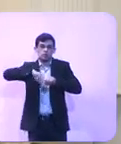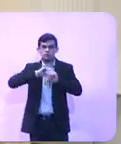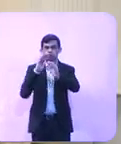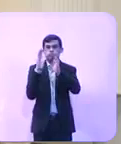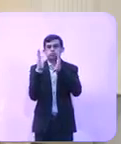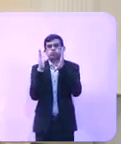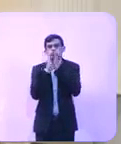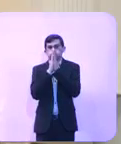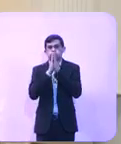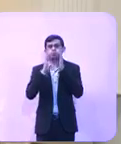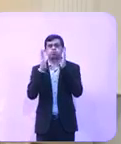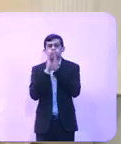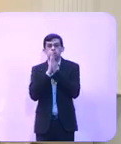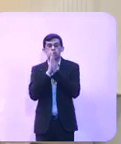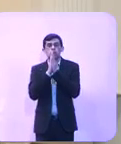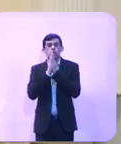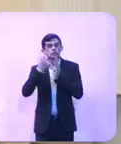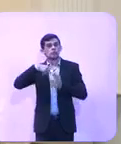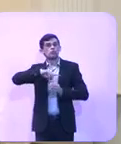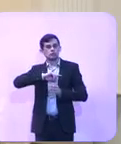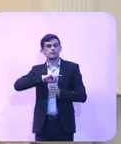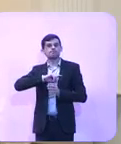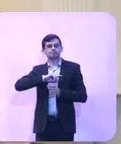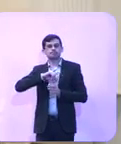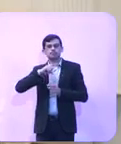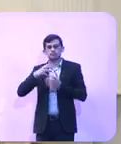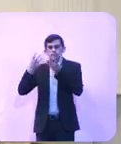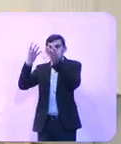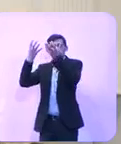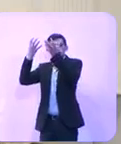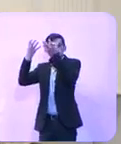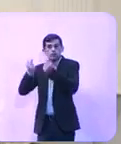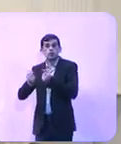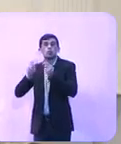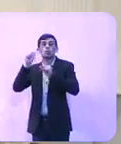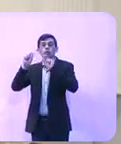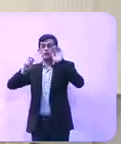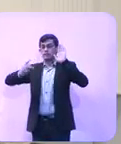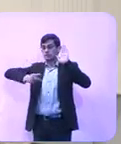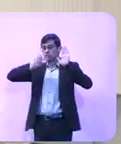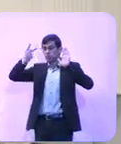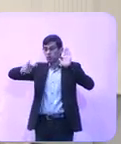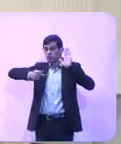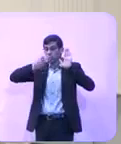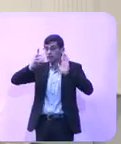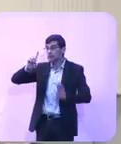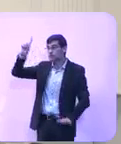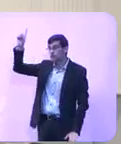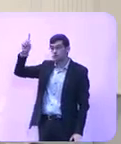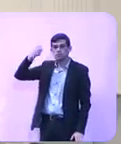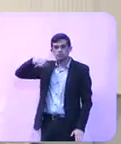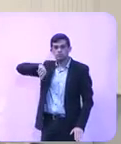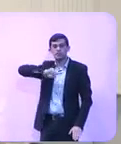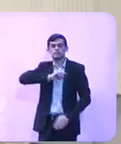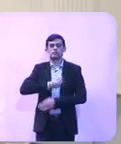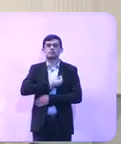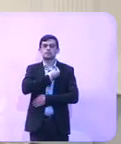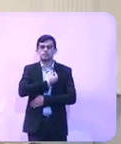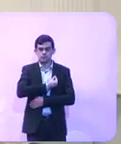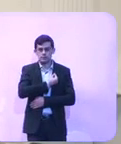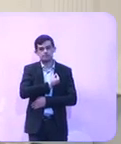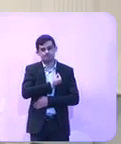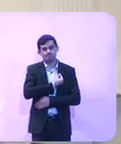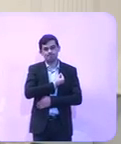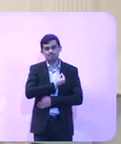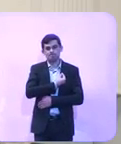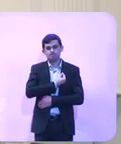oração, nós estamos tomando posse das promessas do Senhor sobre a nossa vida. E